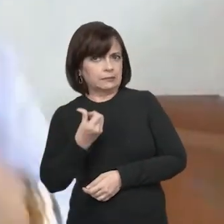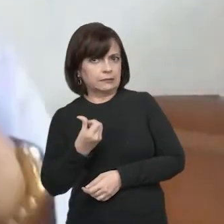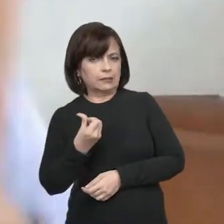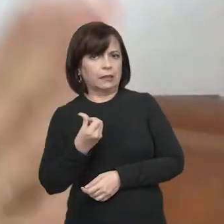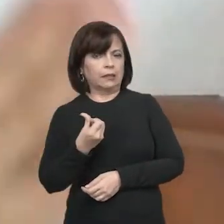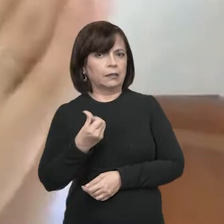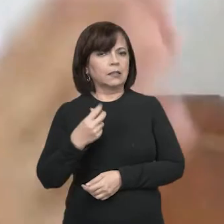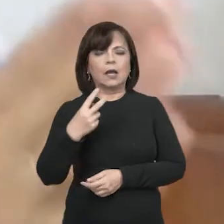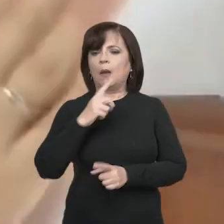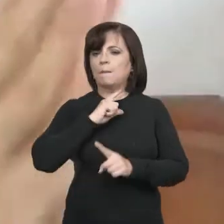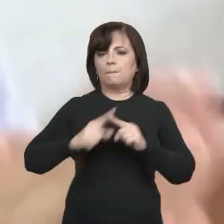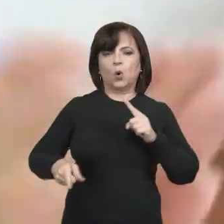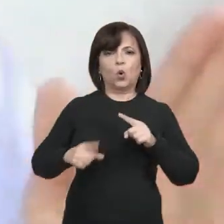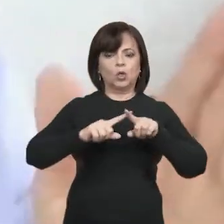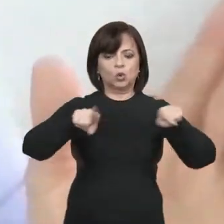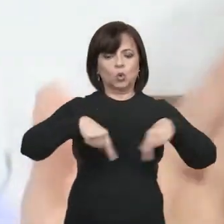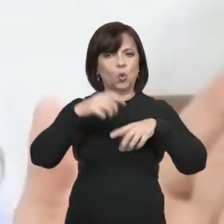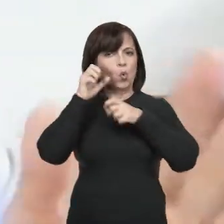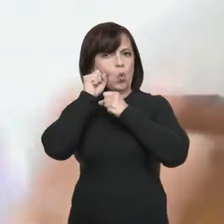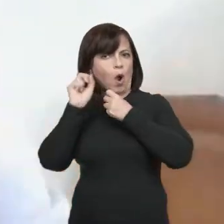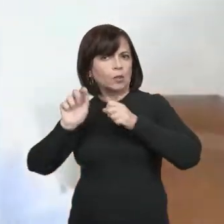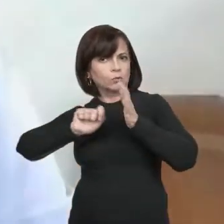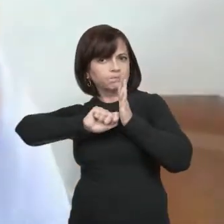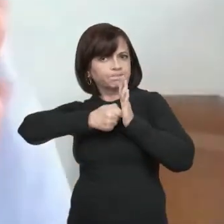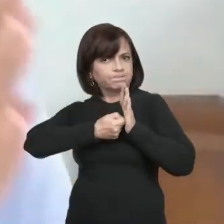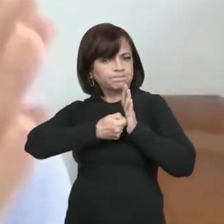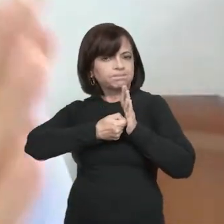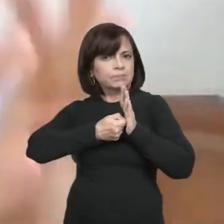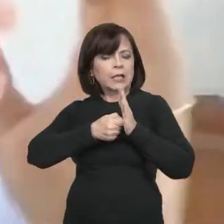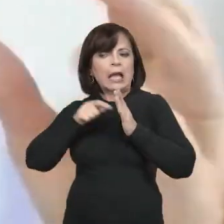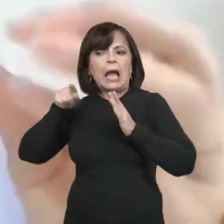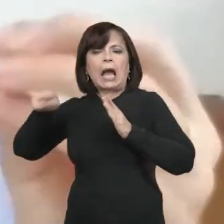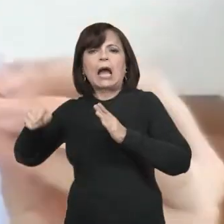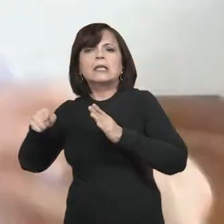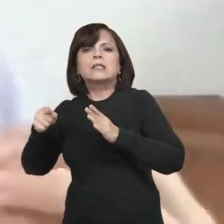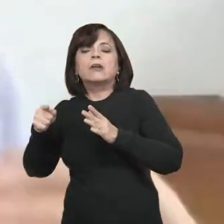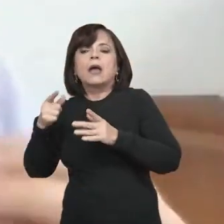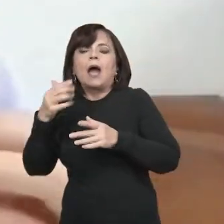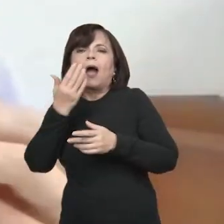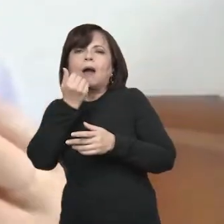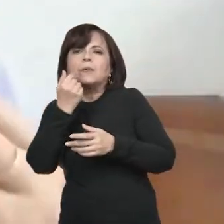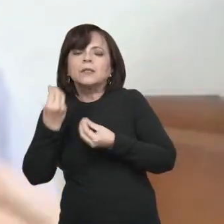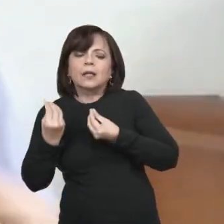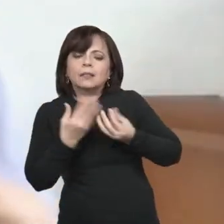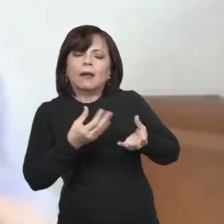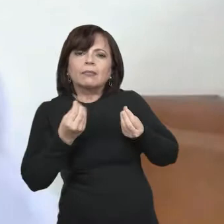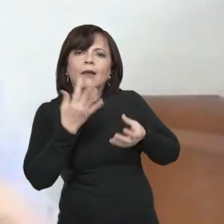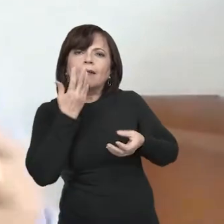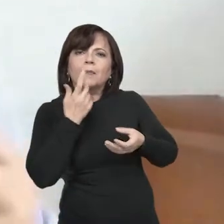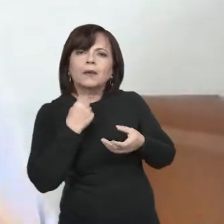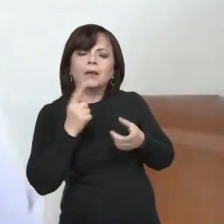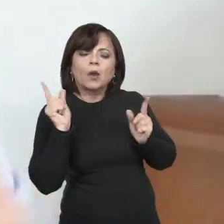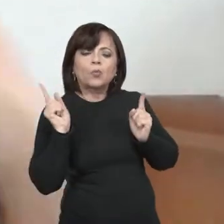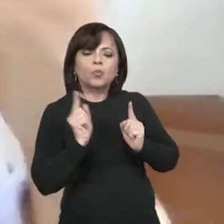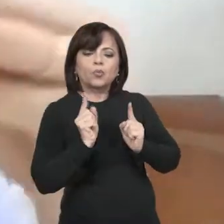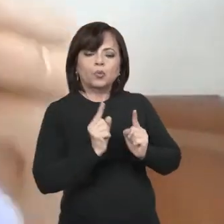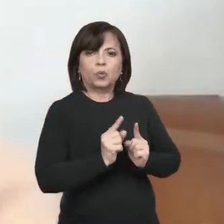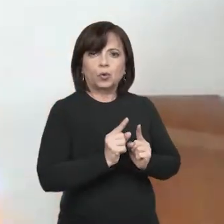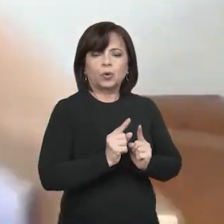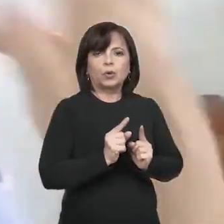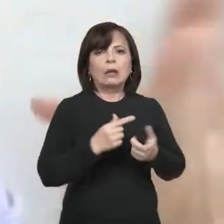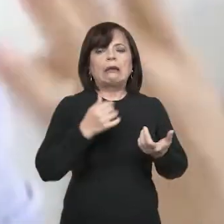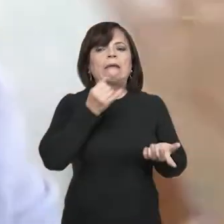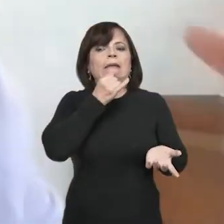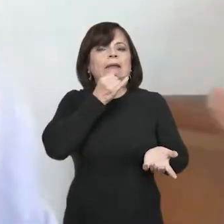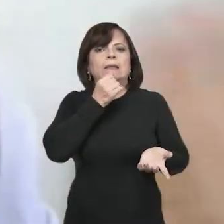tempo, ou seja, de dezembro de 2020 até abril, elas foram restringindo a alimentação da menina. Então, assim, ao invés de